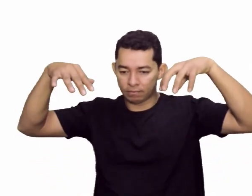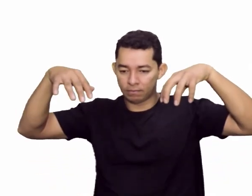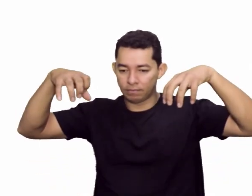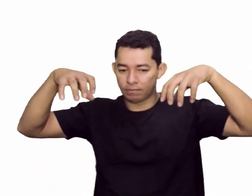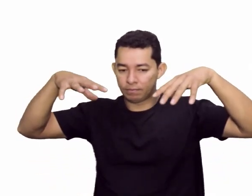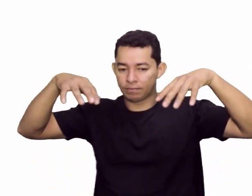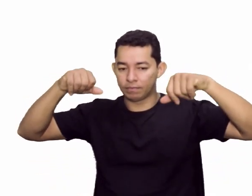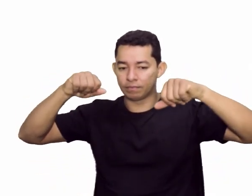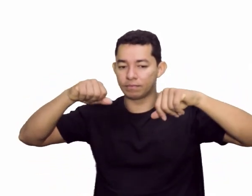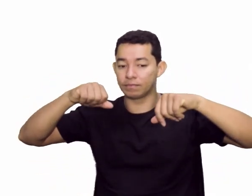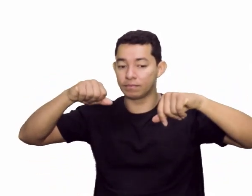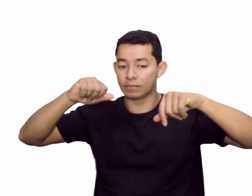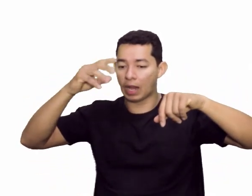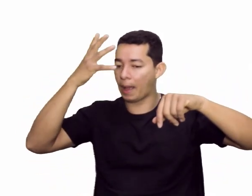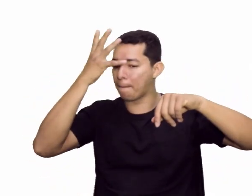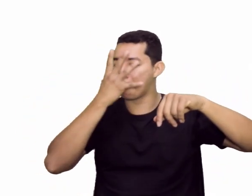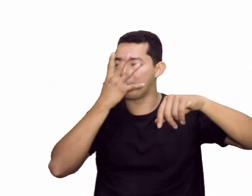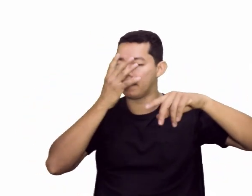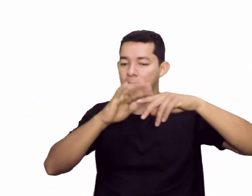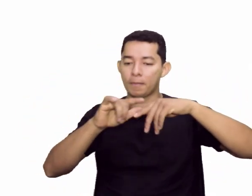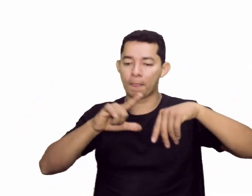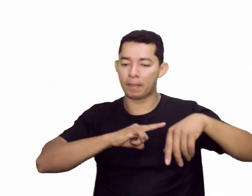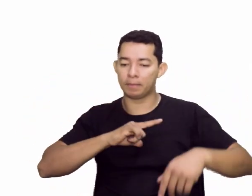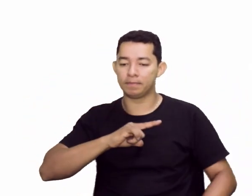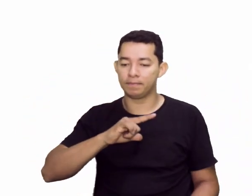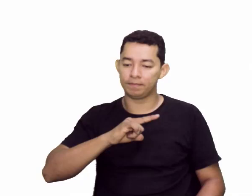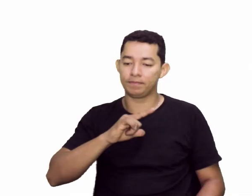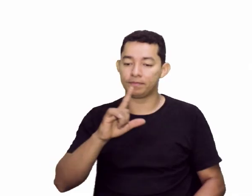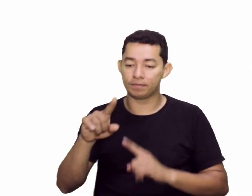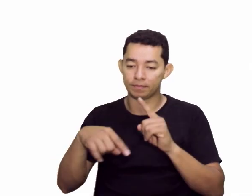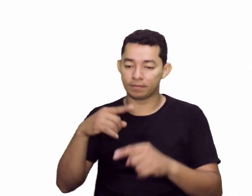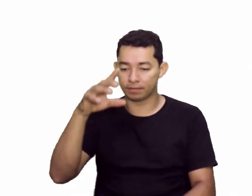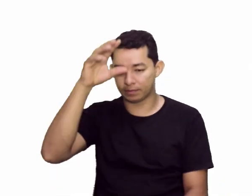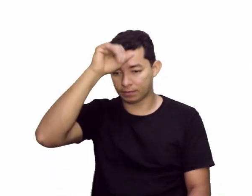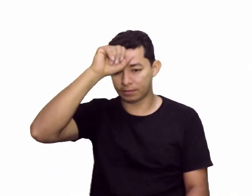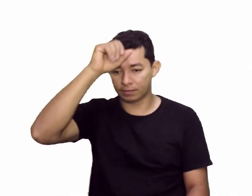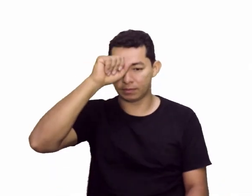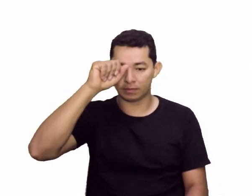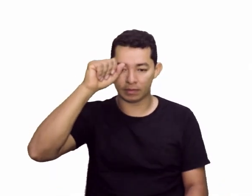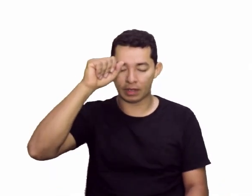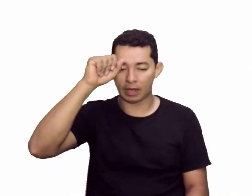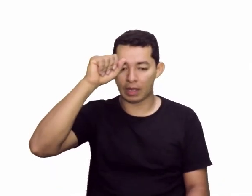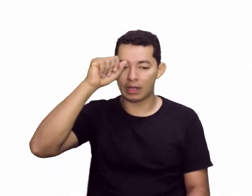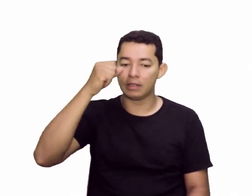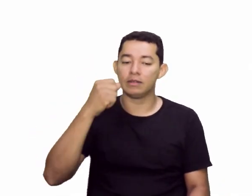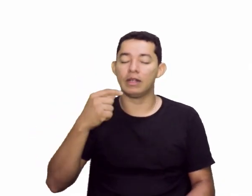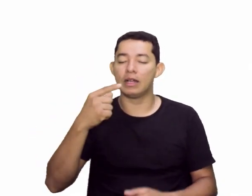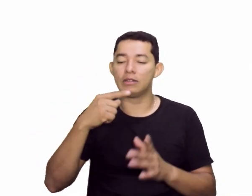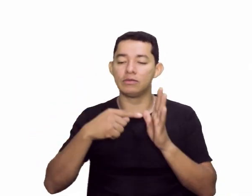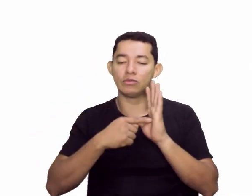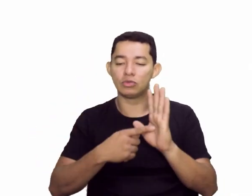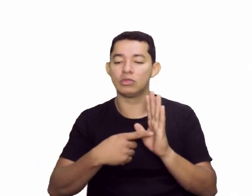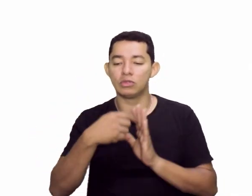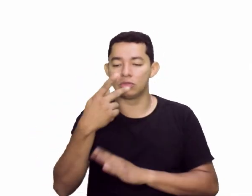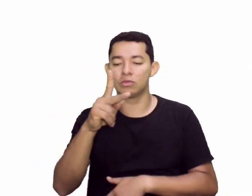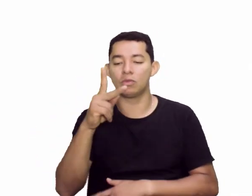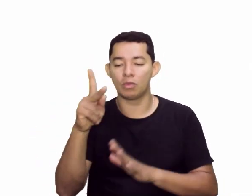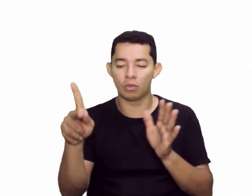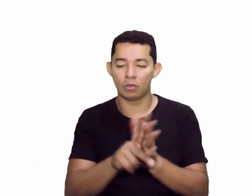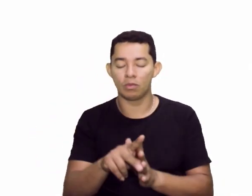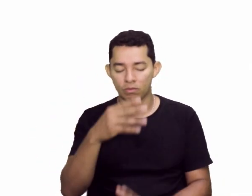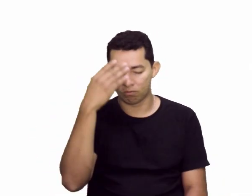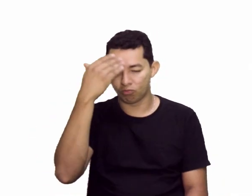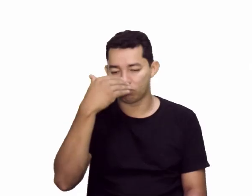a máscara era lá no início, depois os atores aprenderam a expressar com o próprio rosto, né? Imitando aí